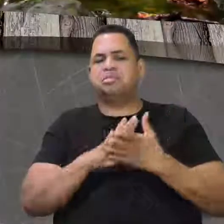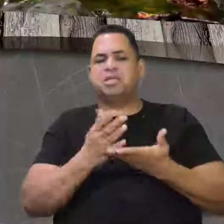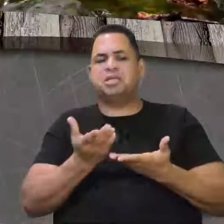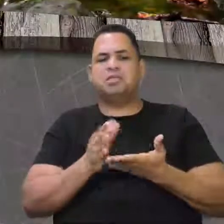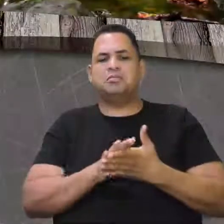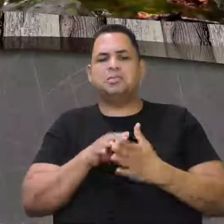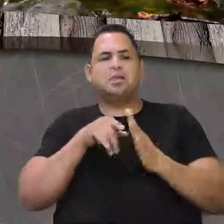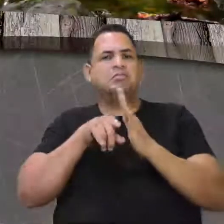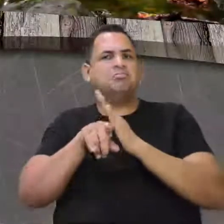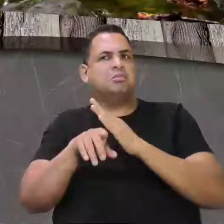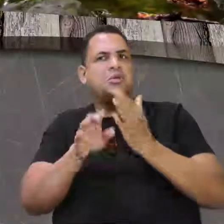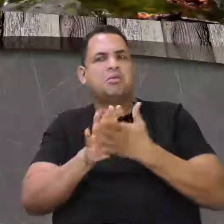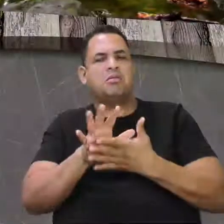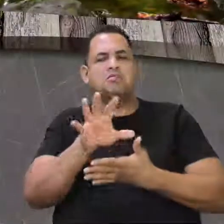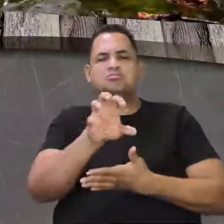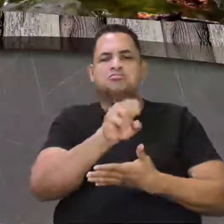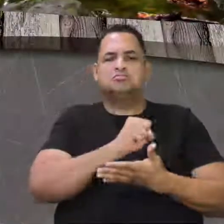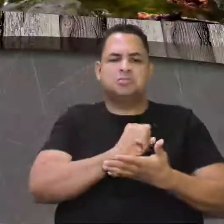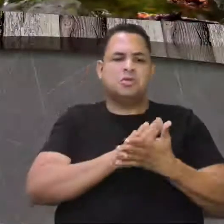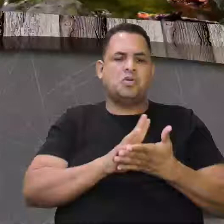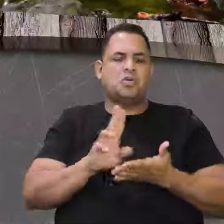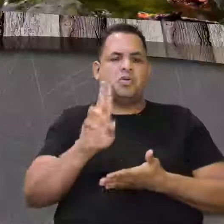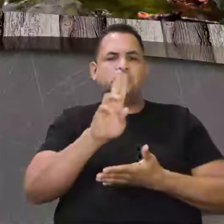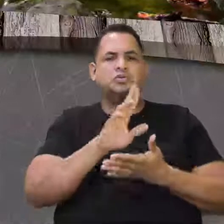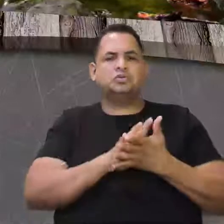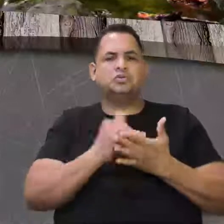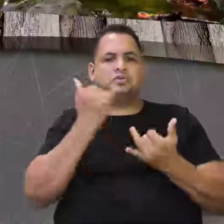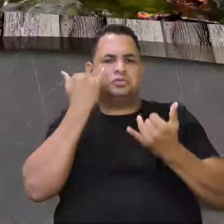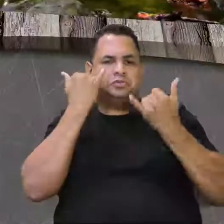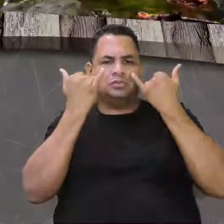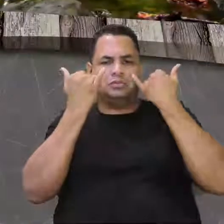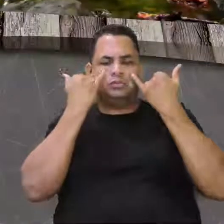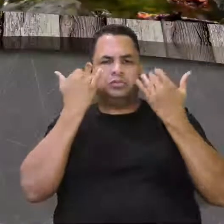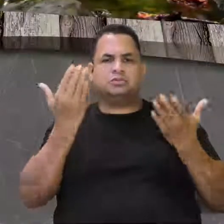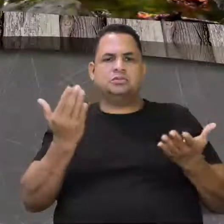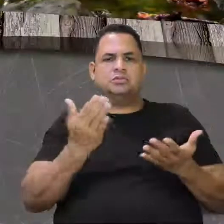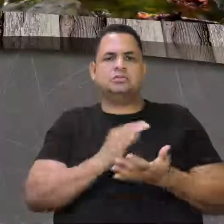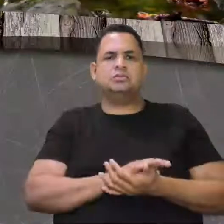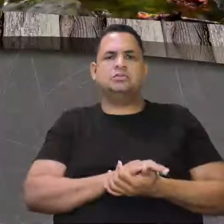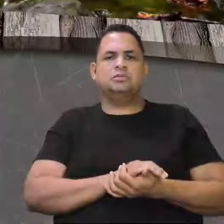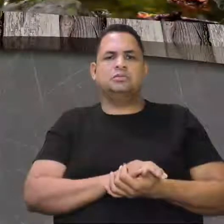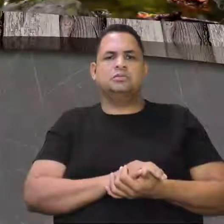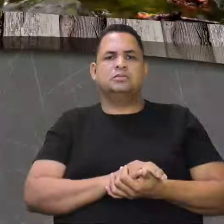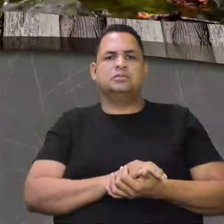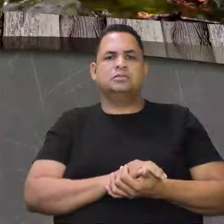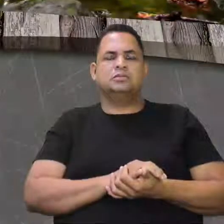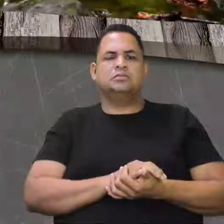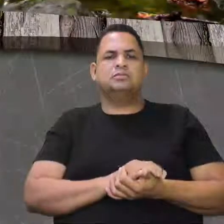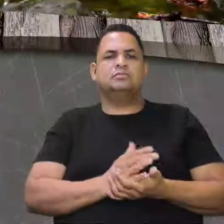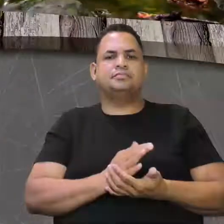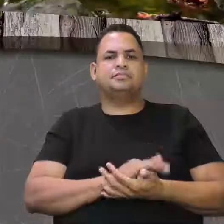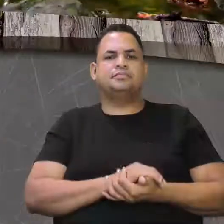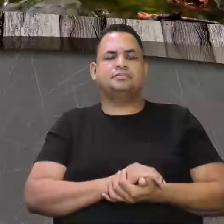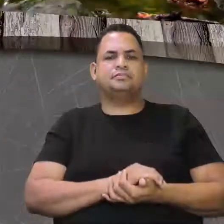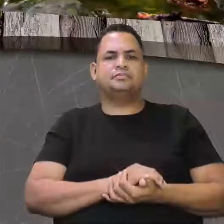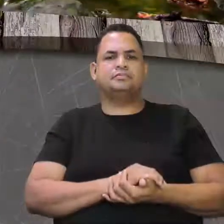você retirou, utilizou essa informação. Pensa que o negócio é sério?